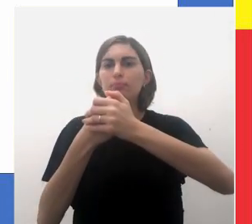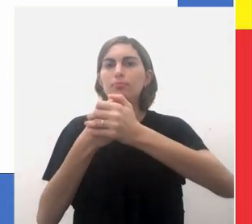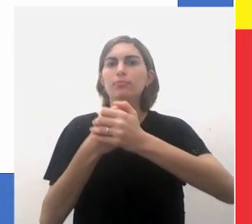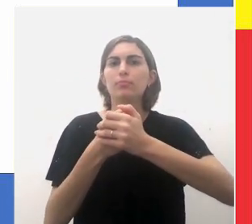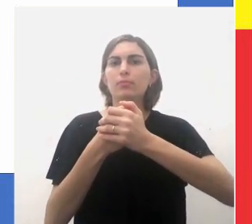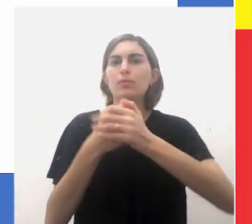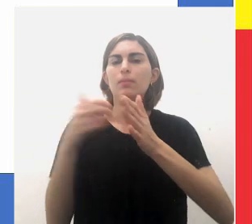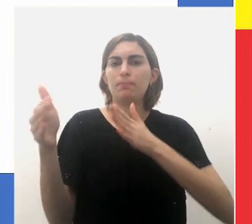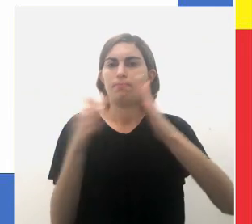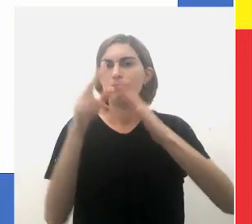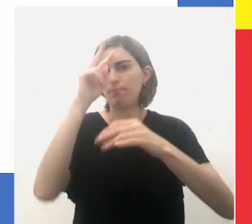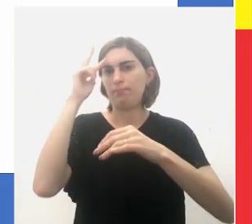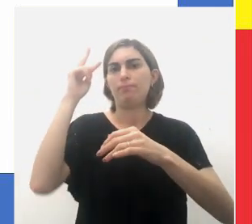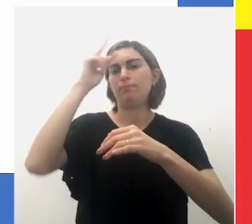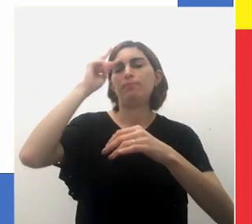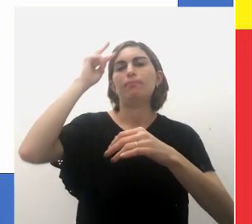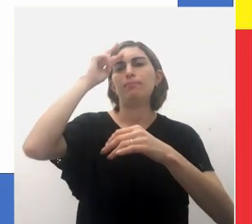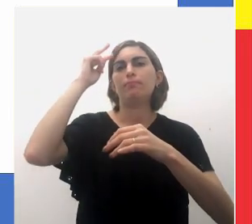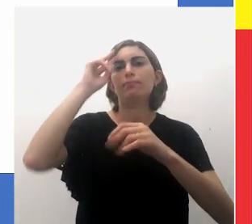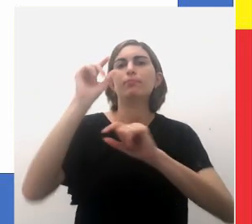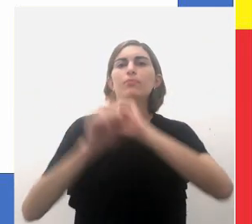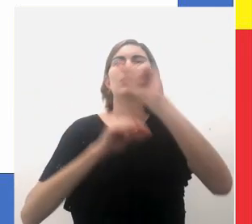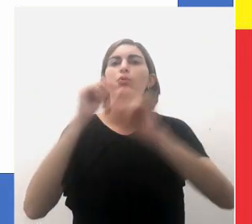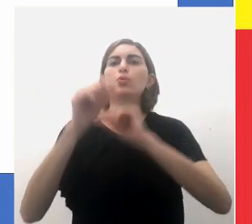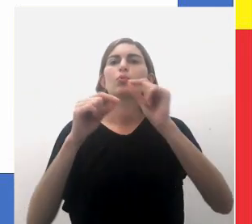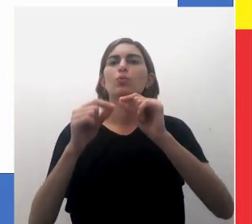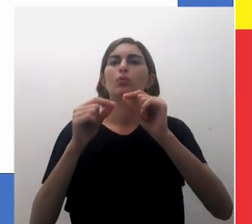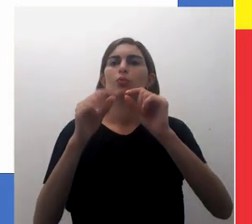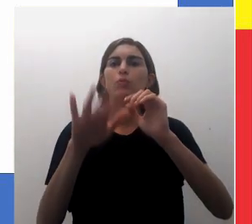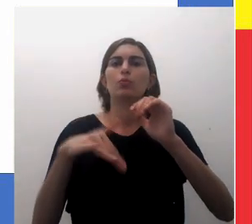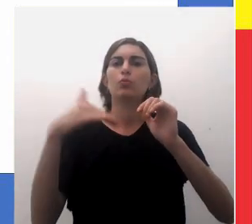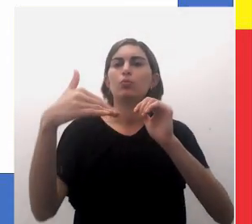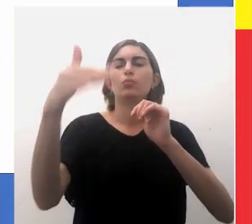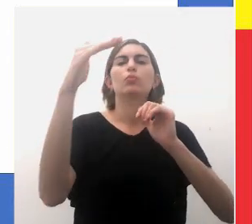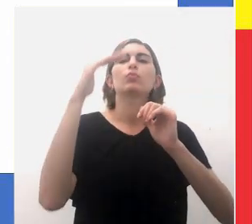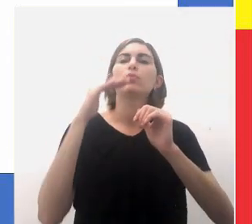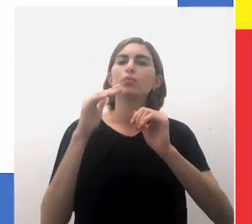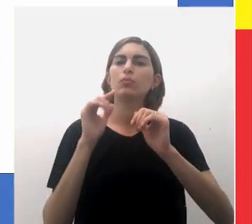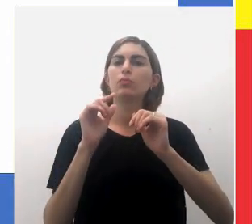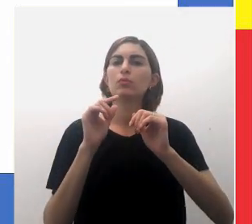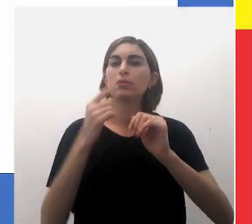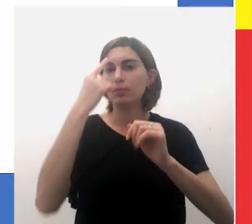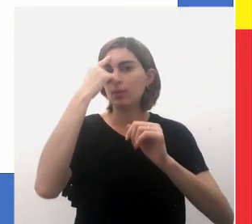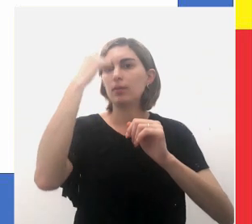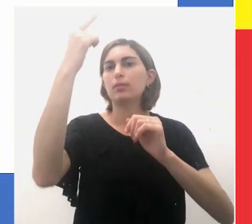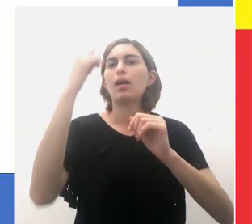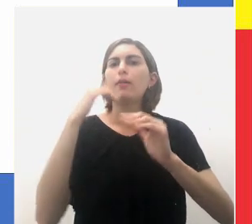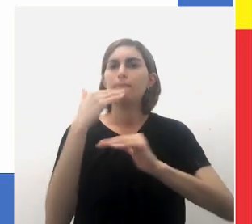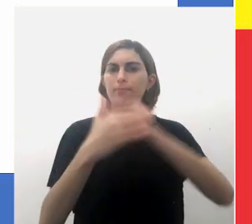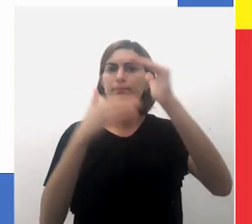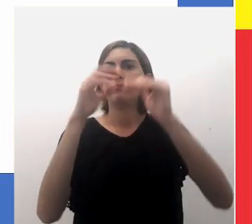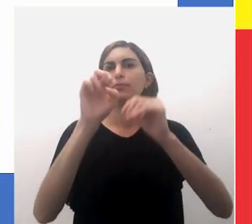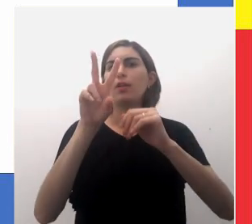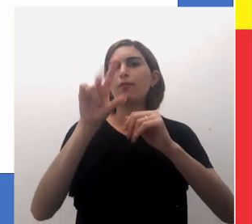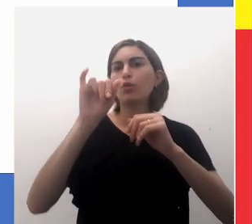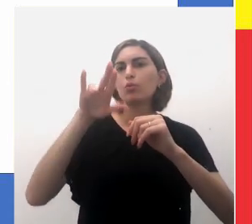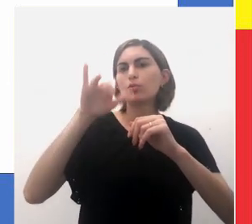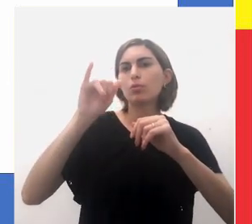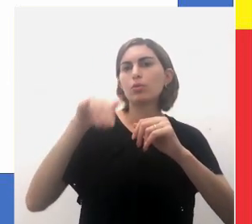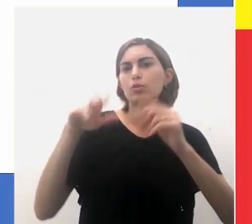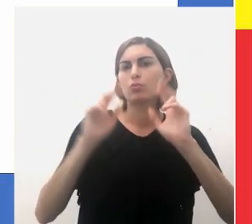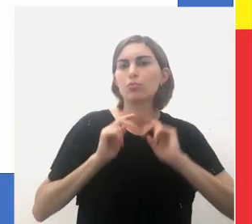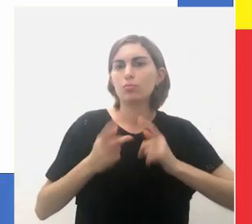foi tomada num momento histórico em que predominavam, ainda, as ideias revolucionistas